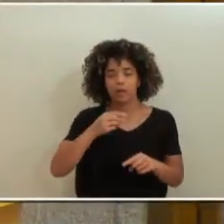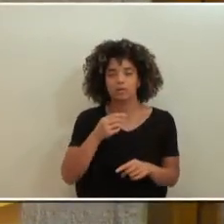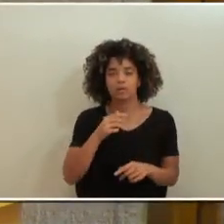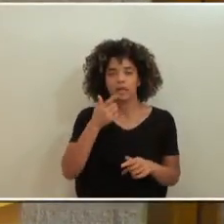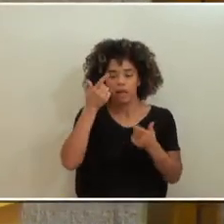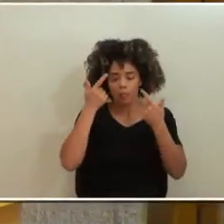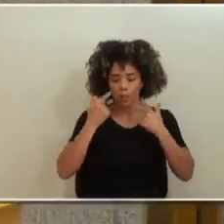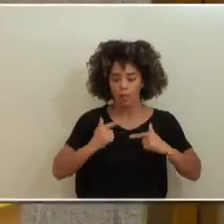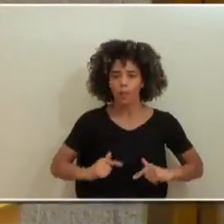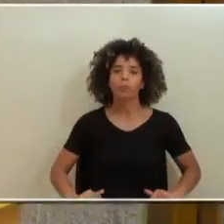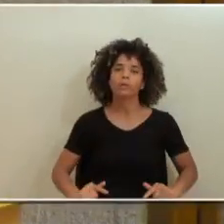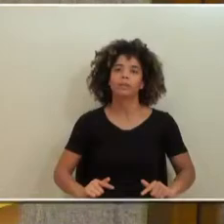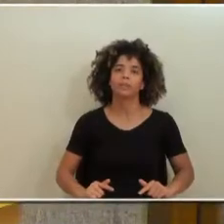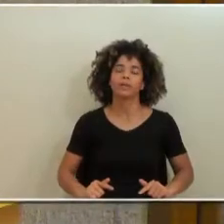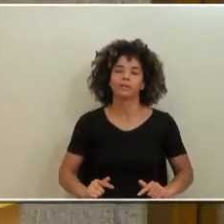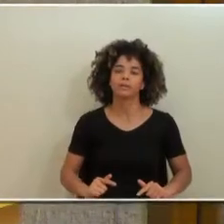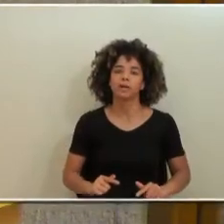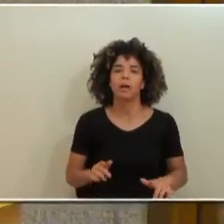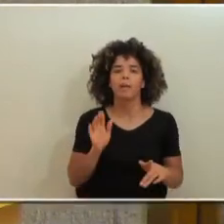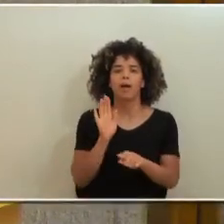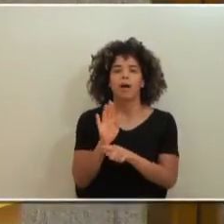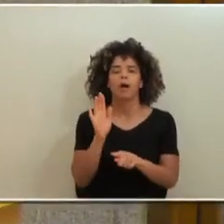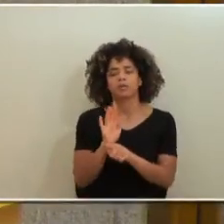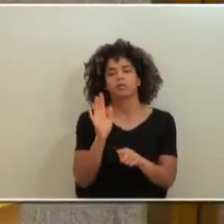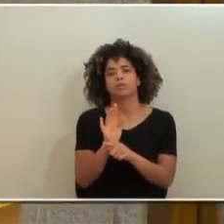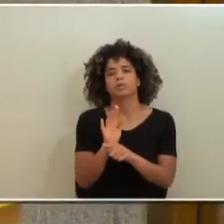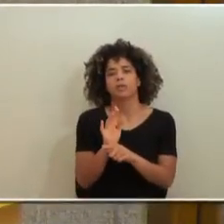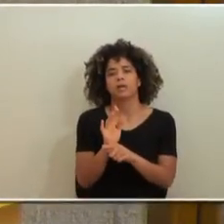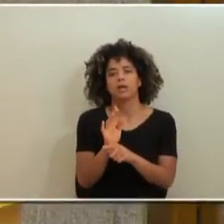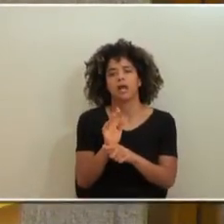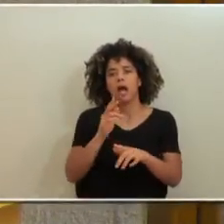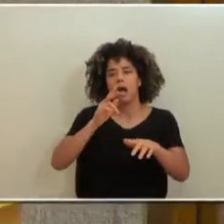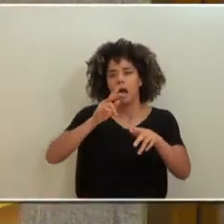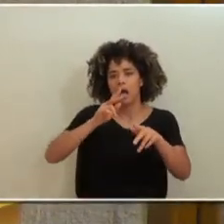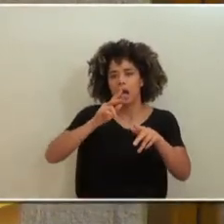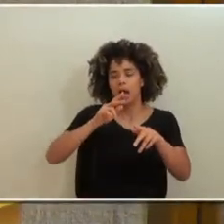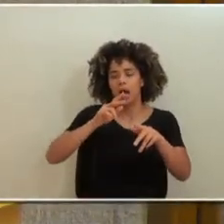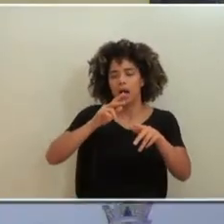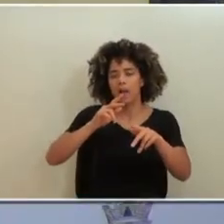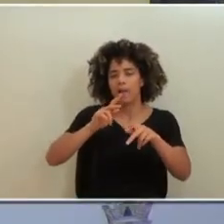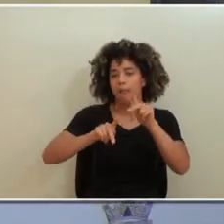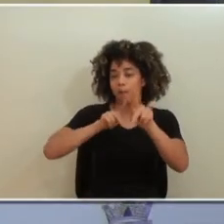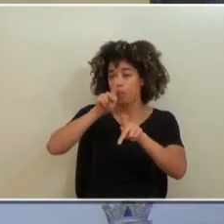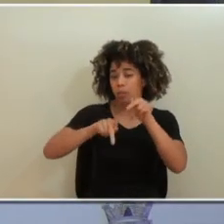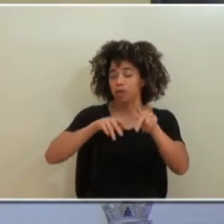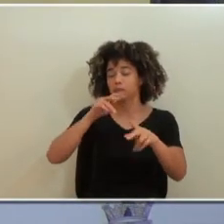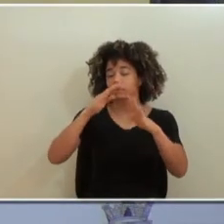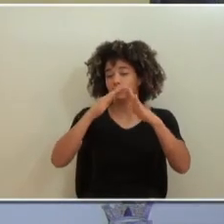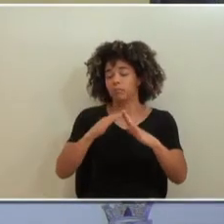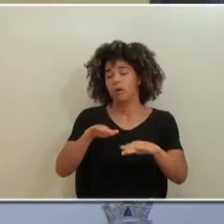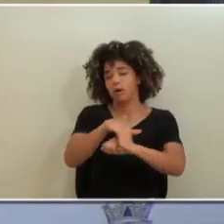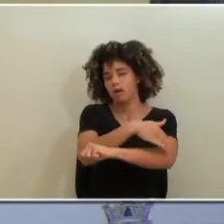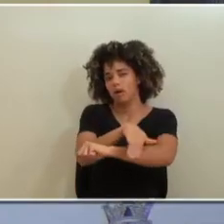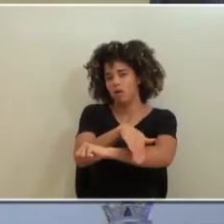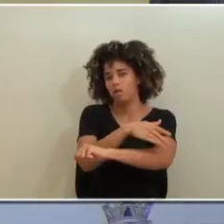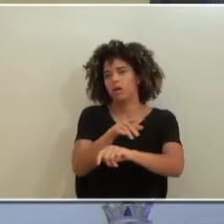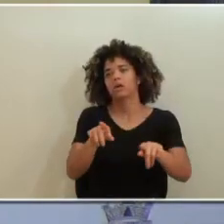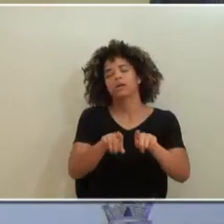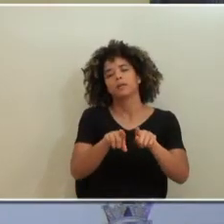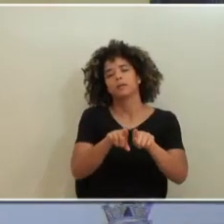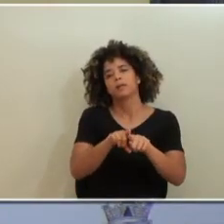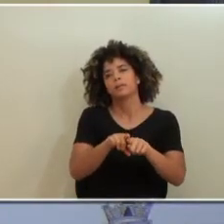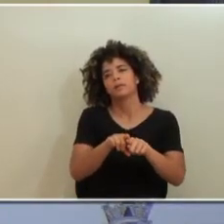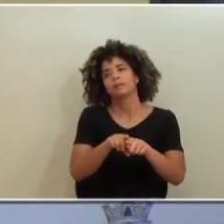reciclagem para auxiliar a população em situação de rua. Sua atuação estendeu seus projetos de doação do